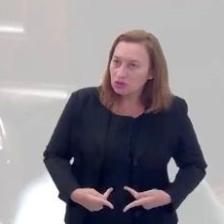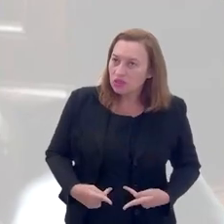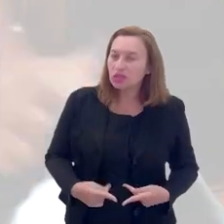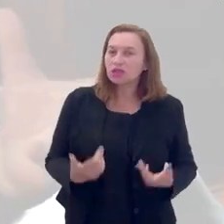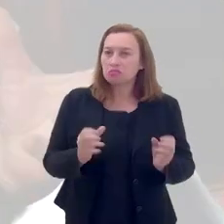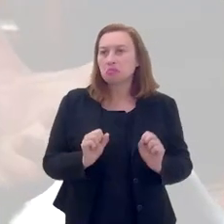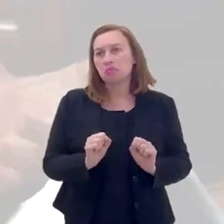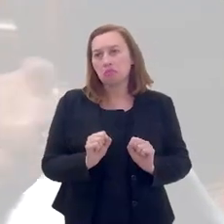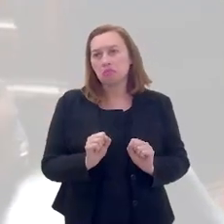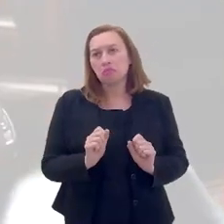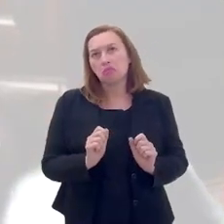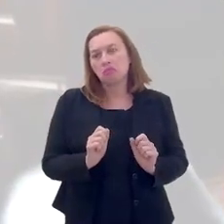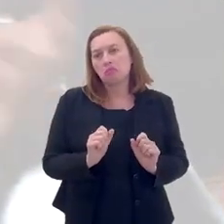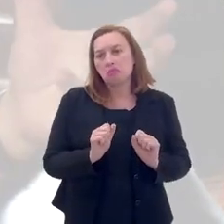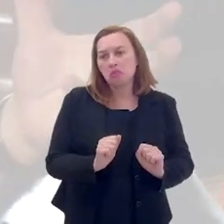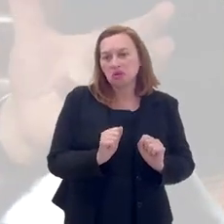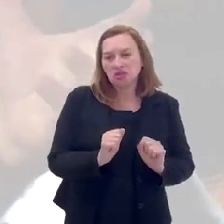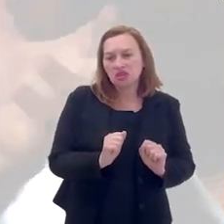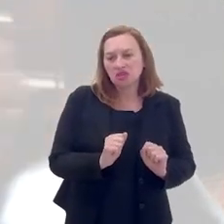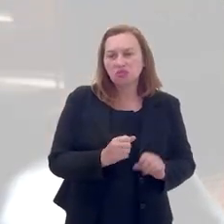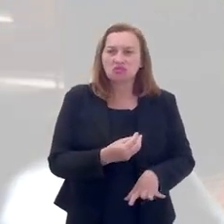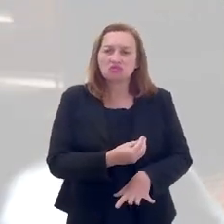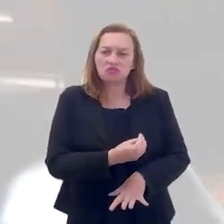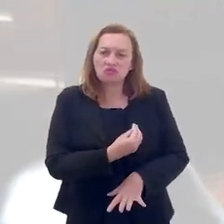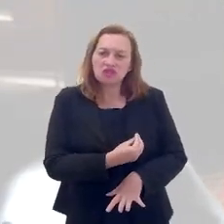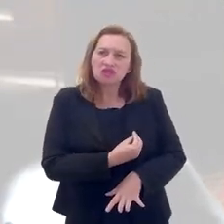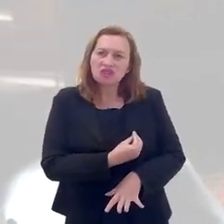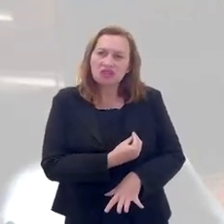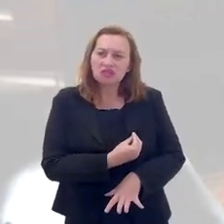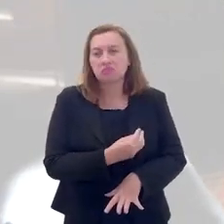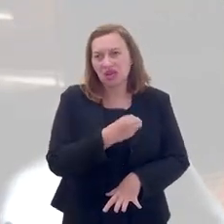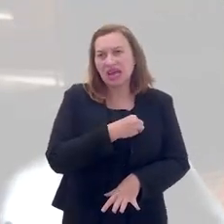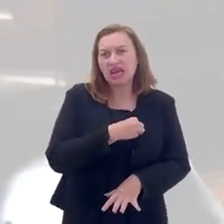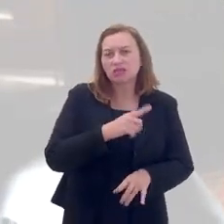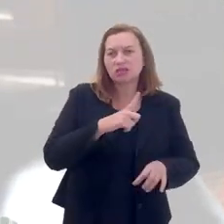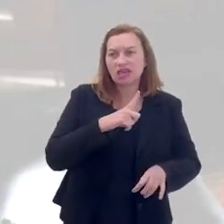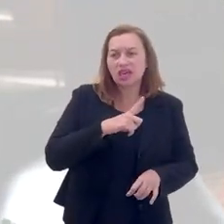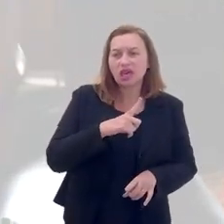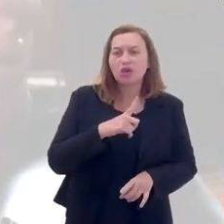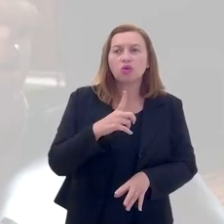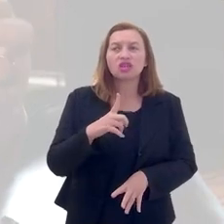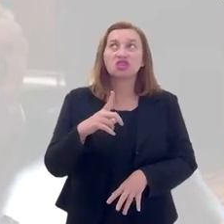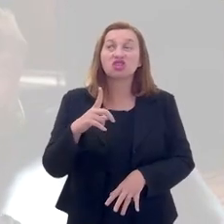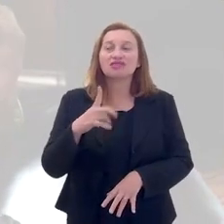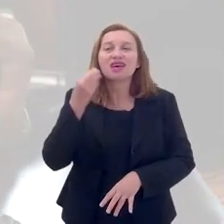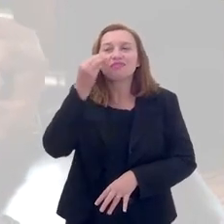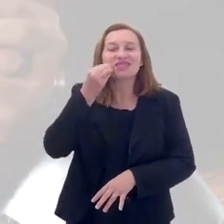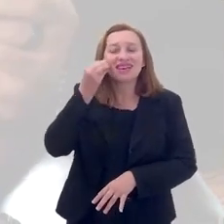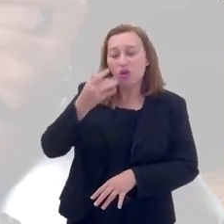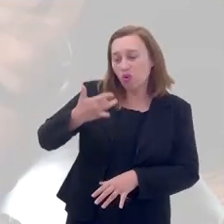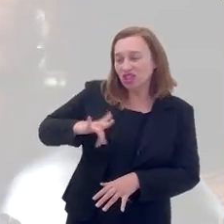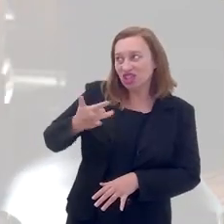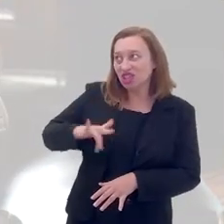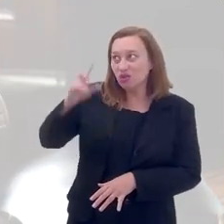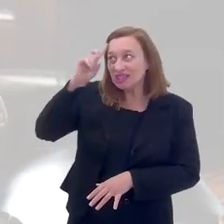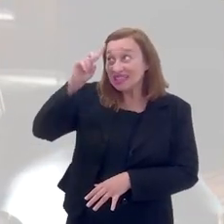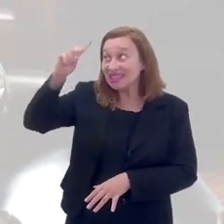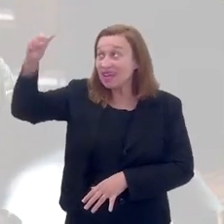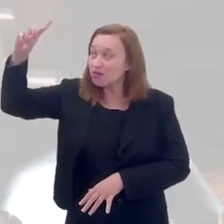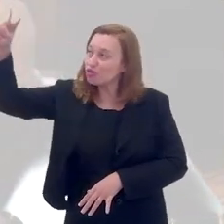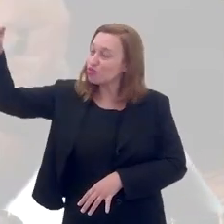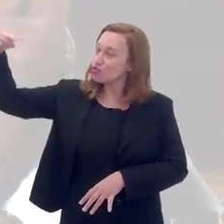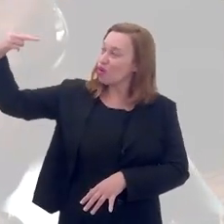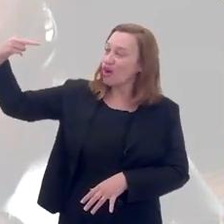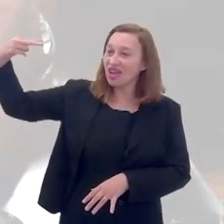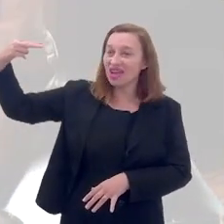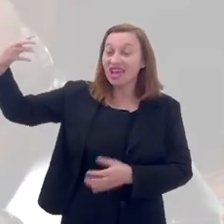estamos sujeitos a a vivenciar essa situação né então Eh quando a gente experimenta A misericórdia de Deus e Deus nos olha ele